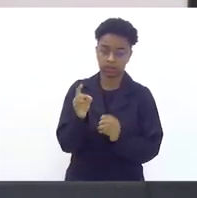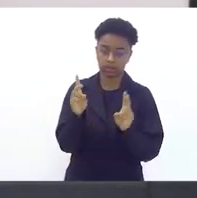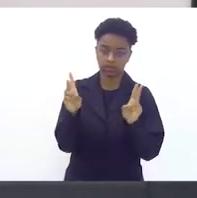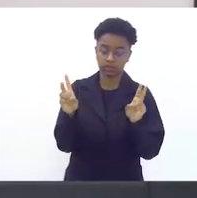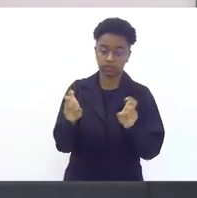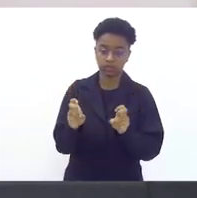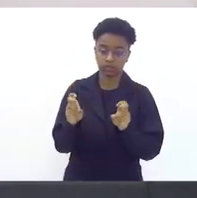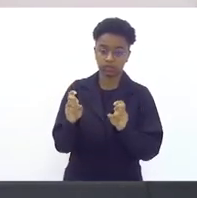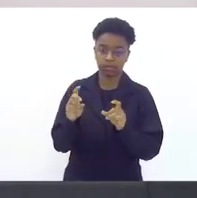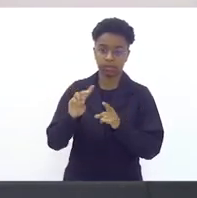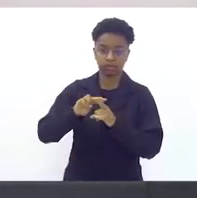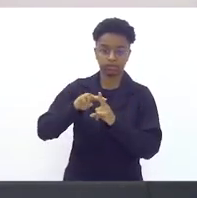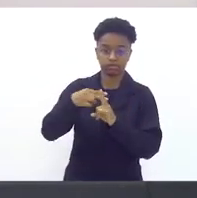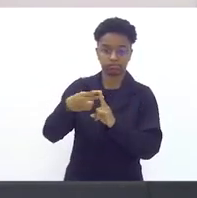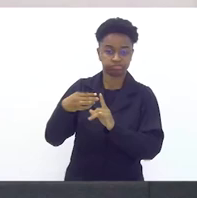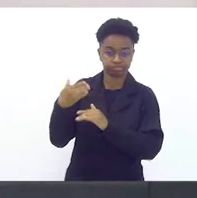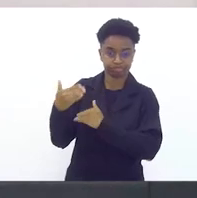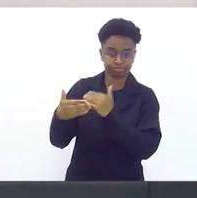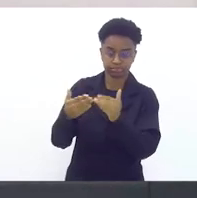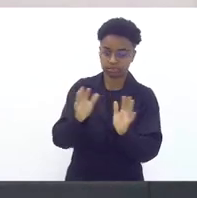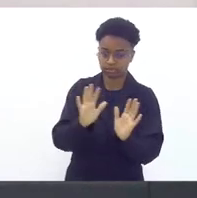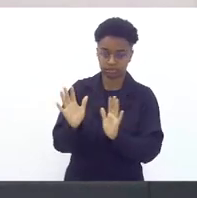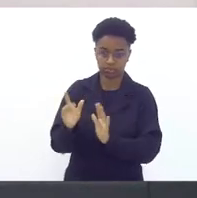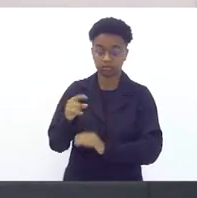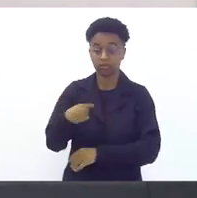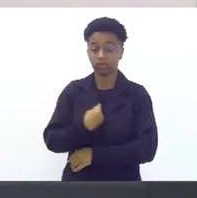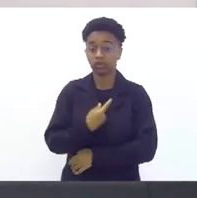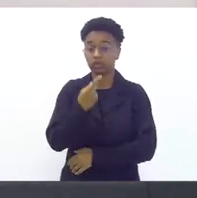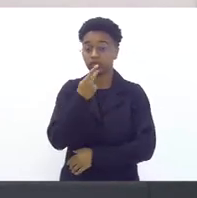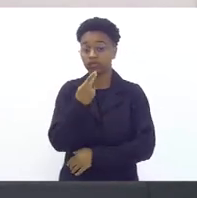da progressão, estamos falando aqui de...